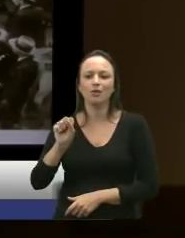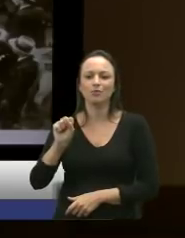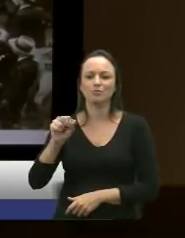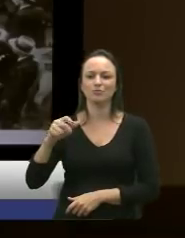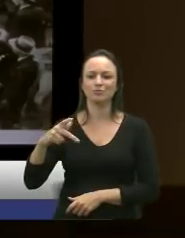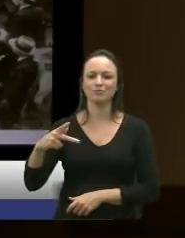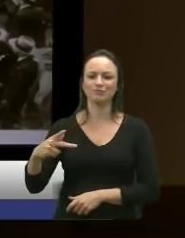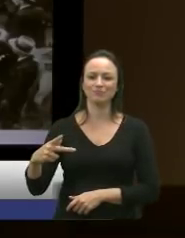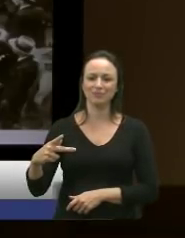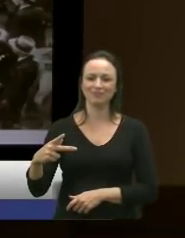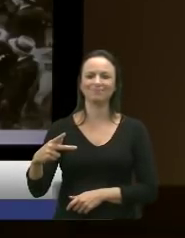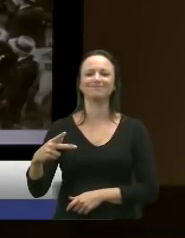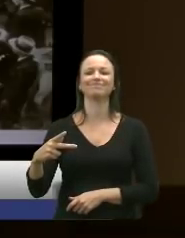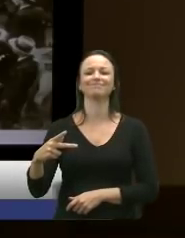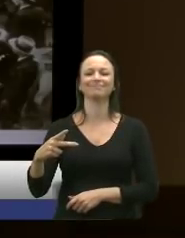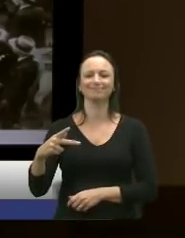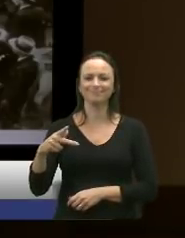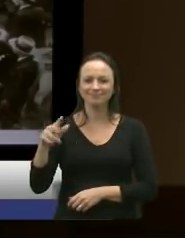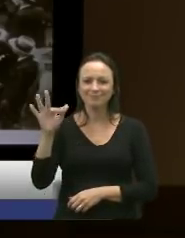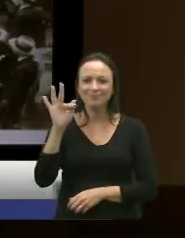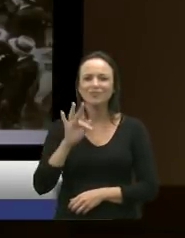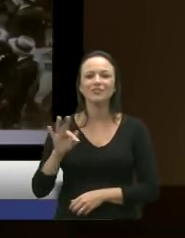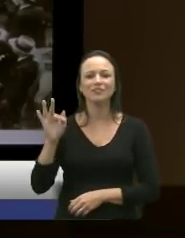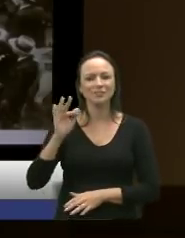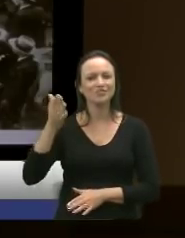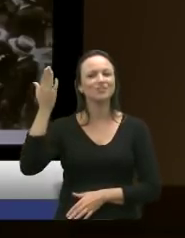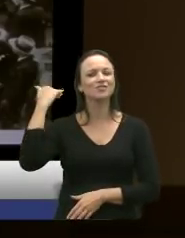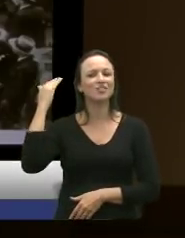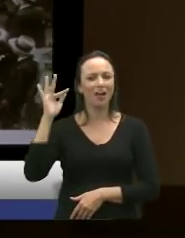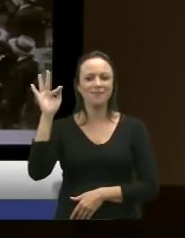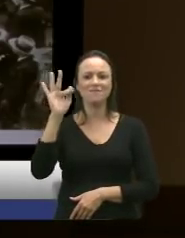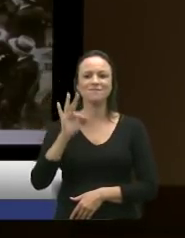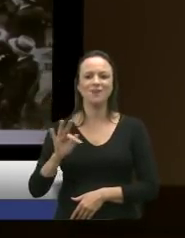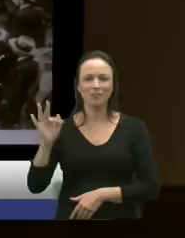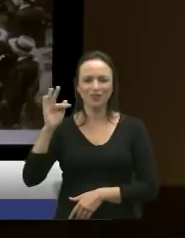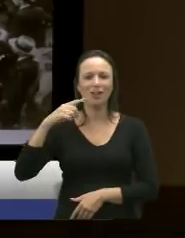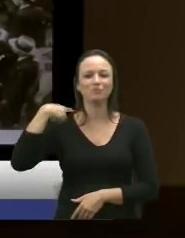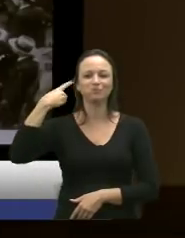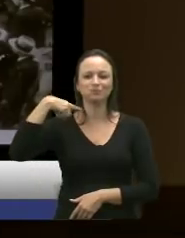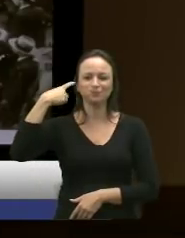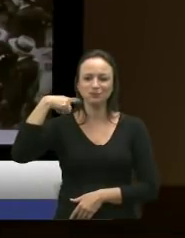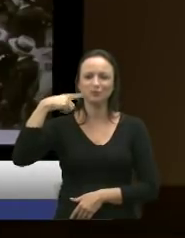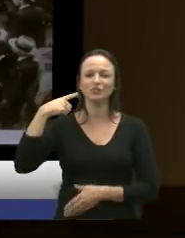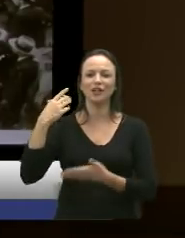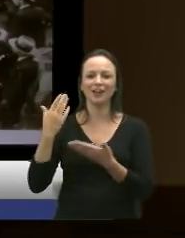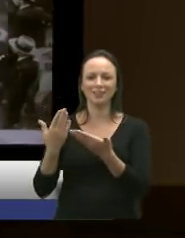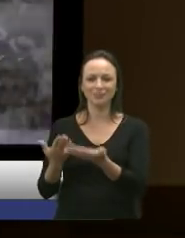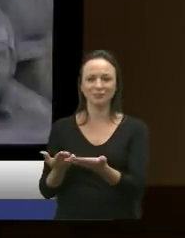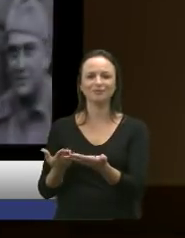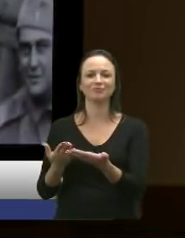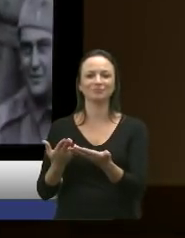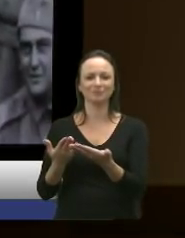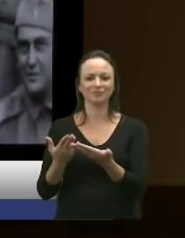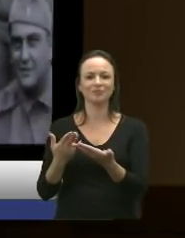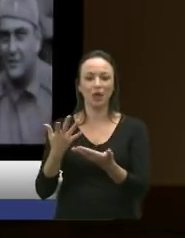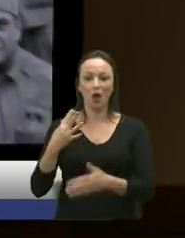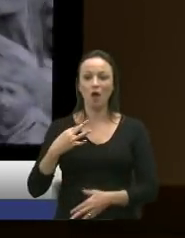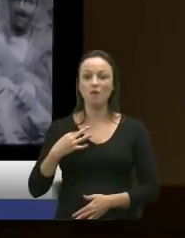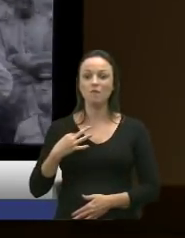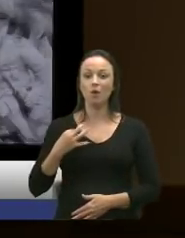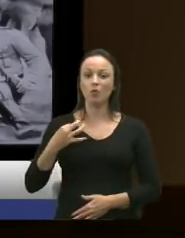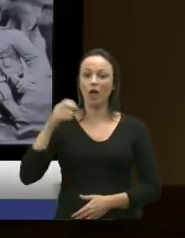Quando ainda não era USP, mas já era Faculdade de Direito do Largo de São Francisco. Ali os voluntários se